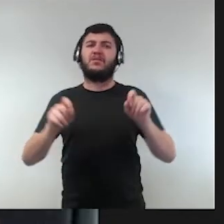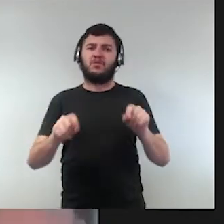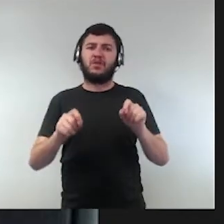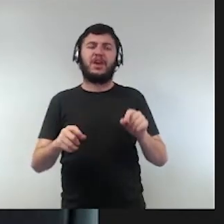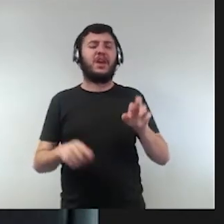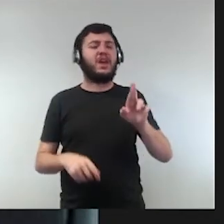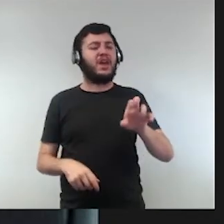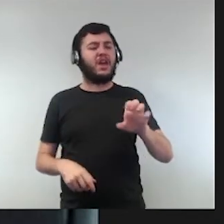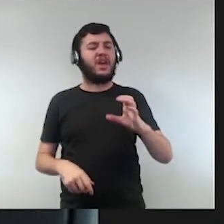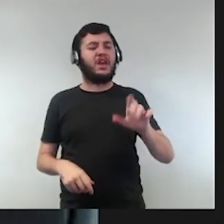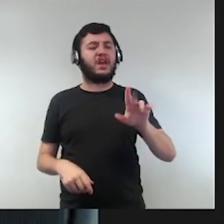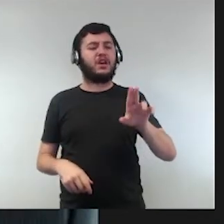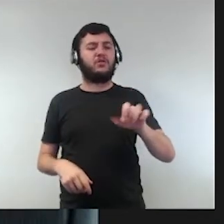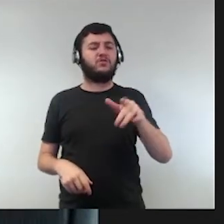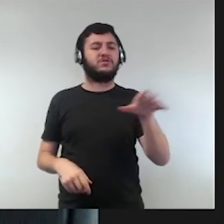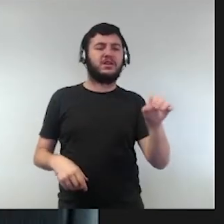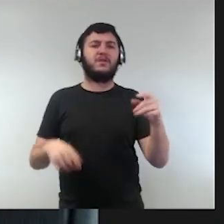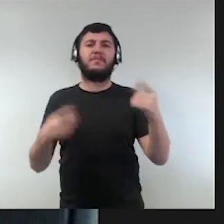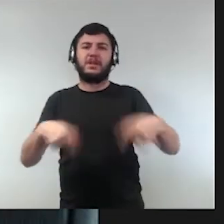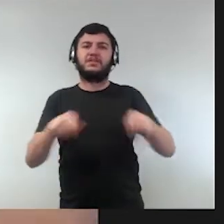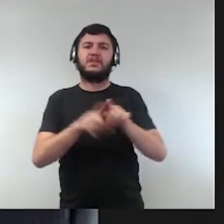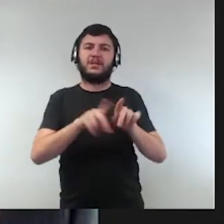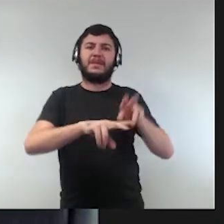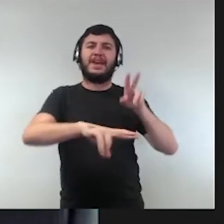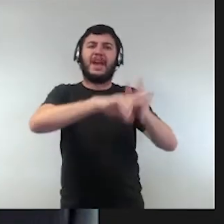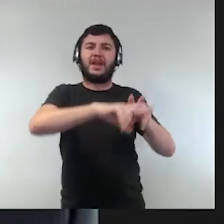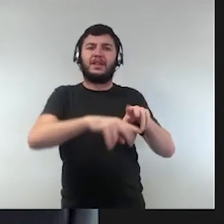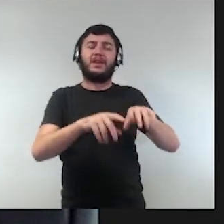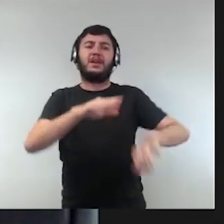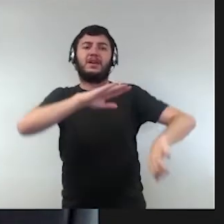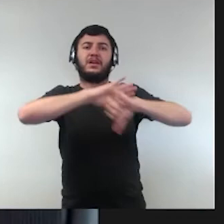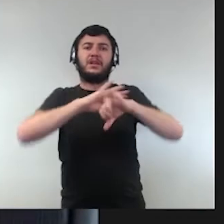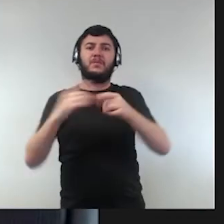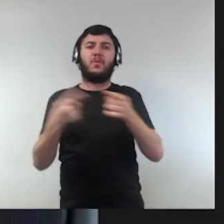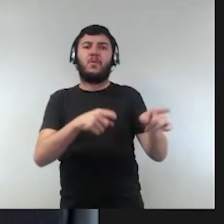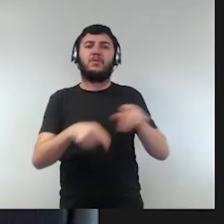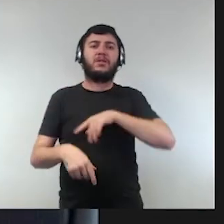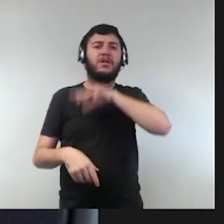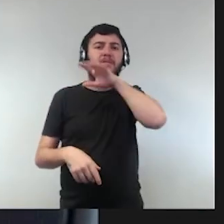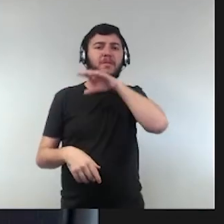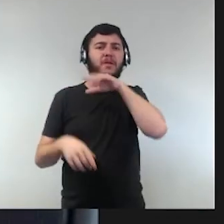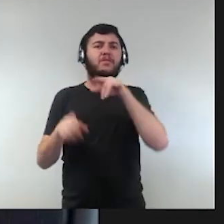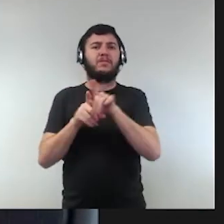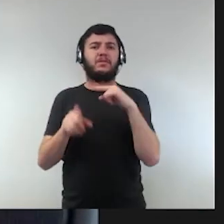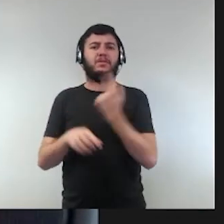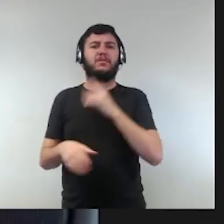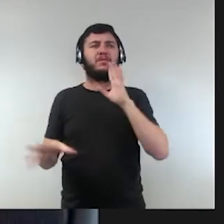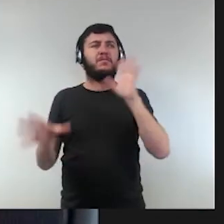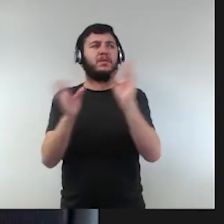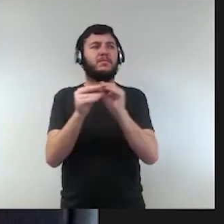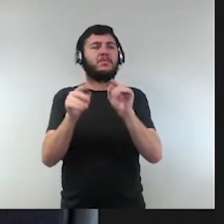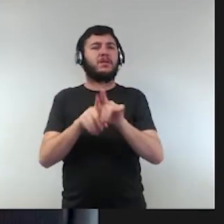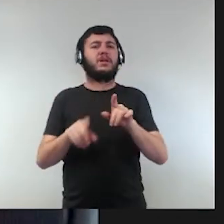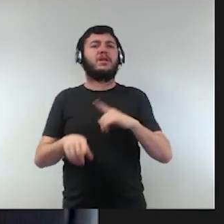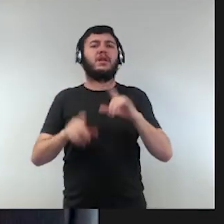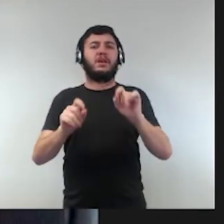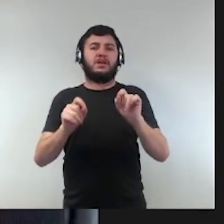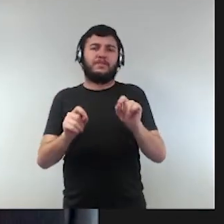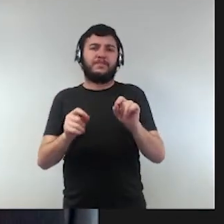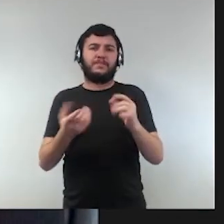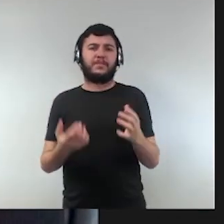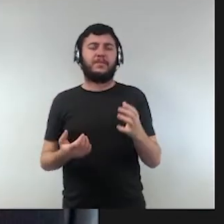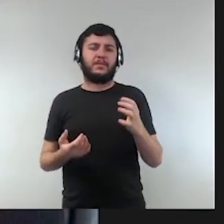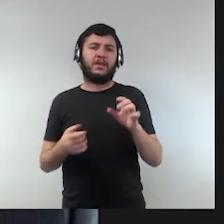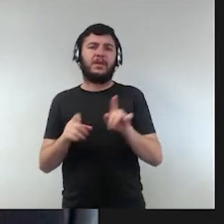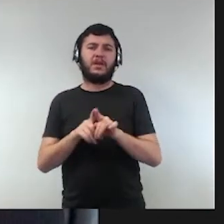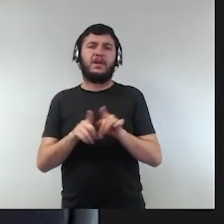preciso cadeia para esses crimes contra os animais. Então, nessa esfera, sim, precisa ser modificada. Agora, no sentido da